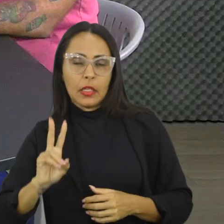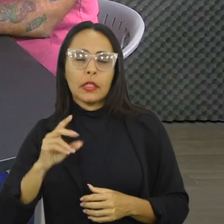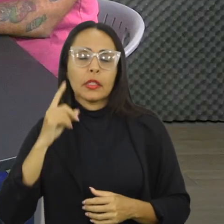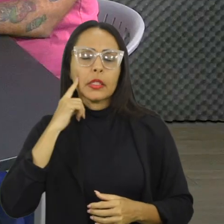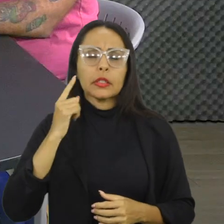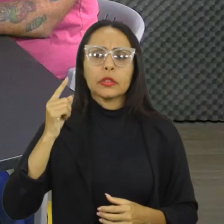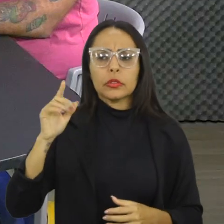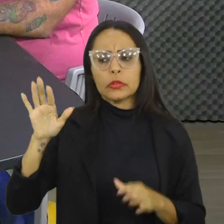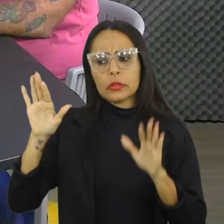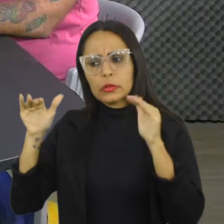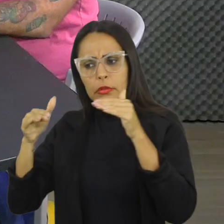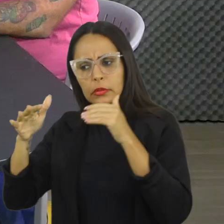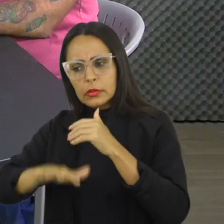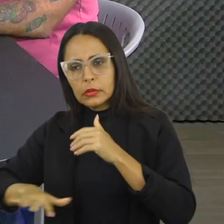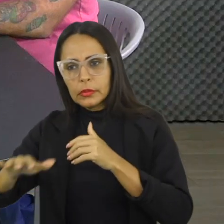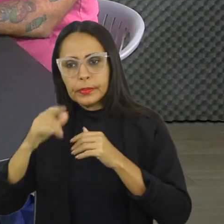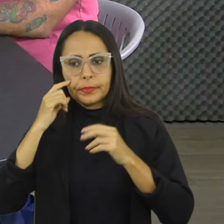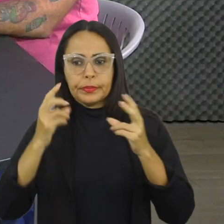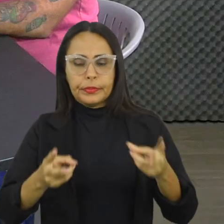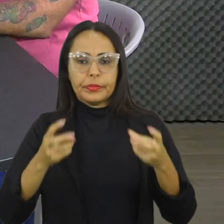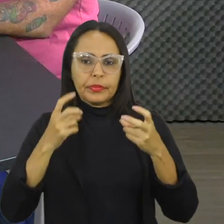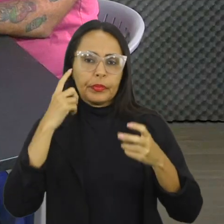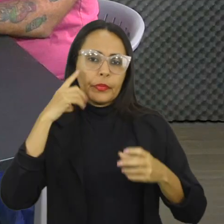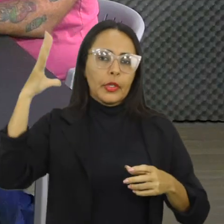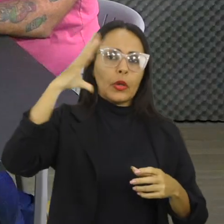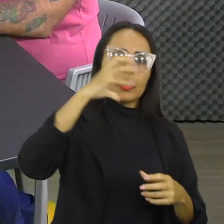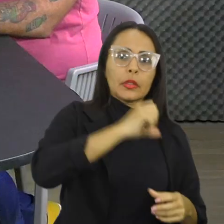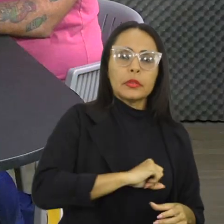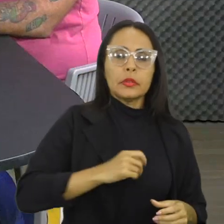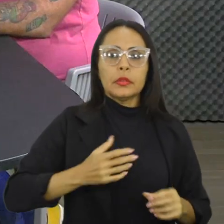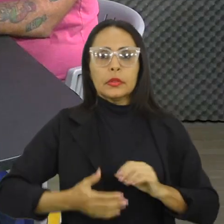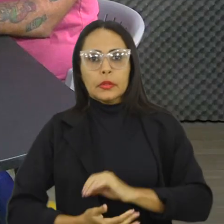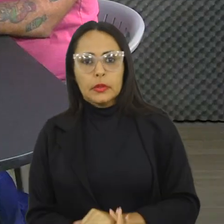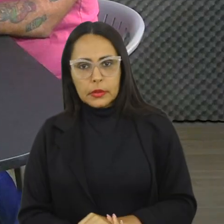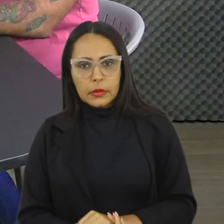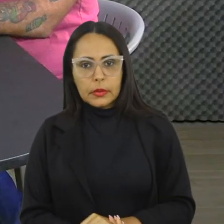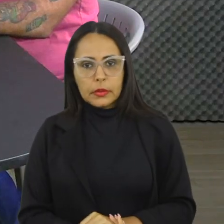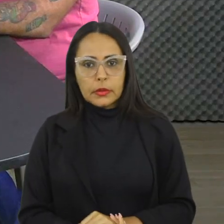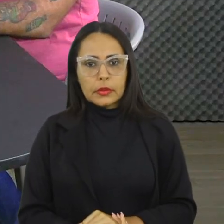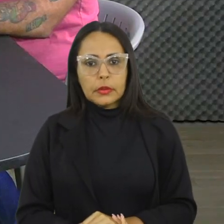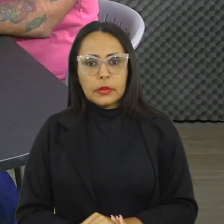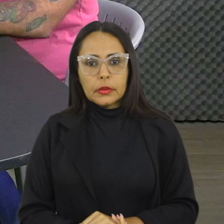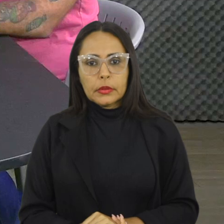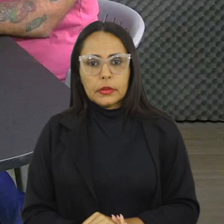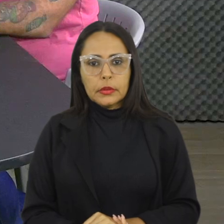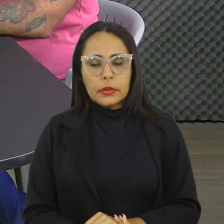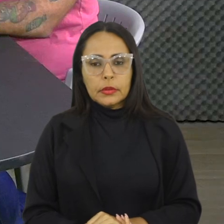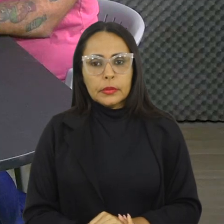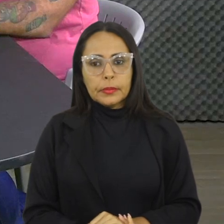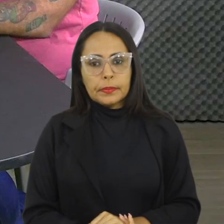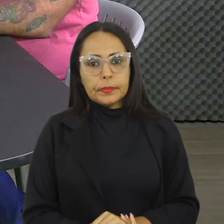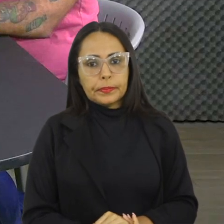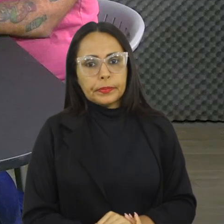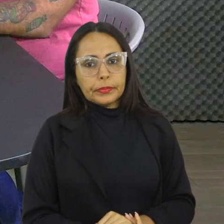foi ali que eu percebi que eu amava fazer isso. Amava, amava.